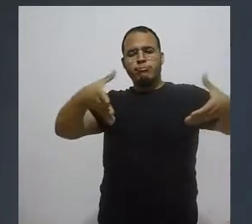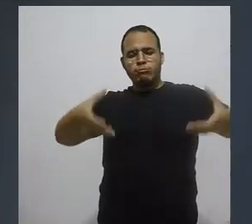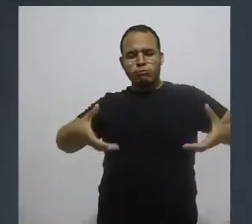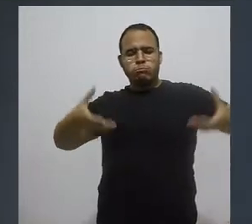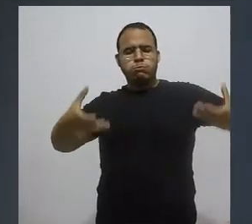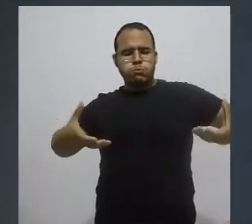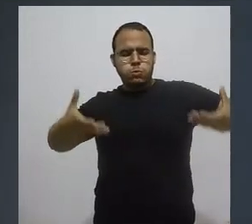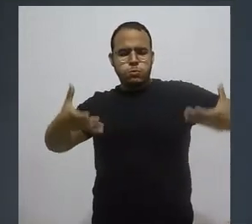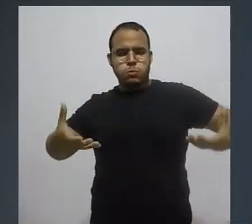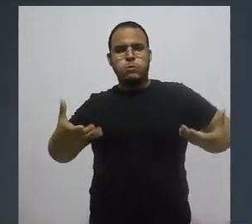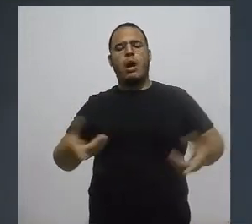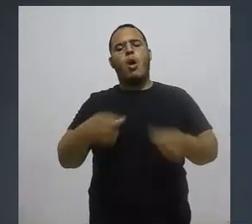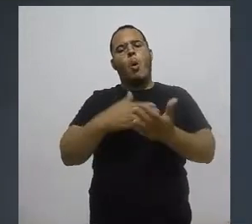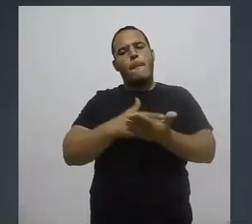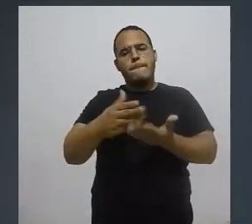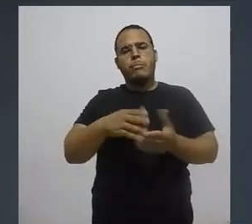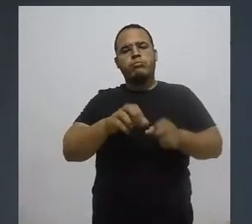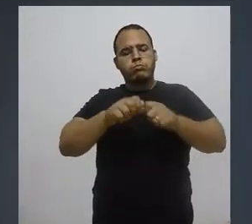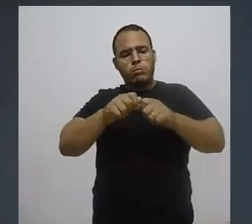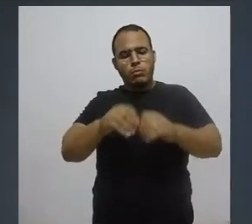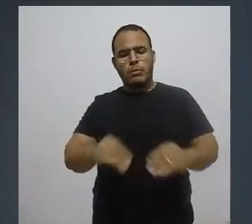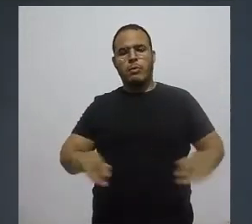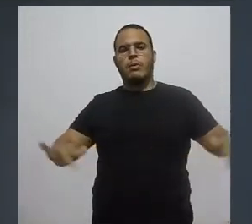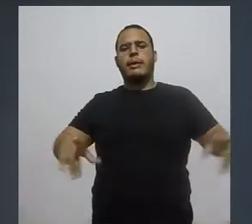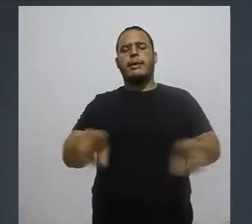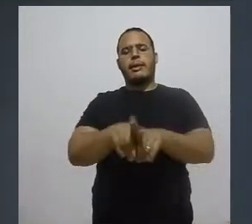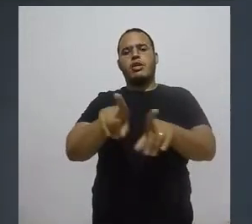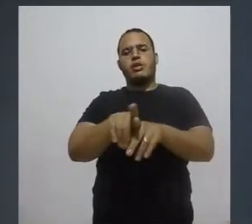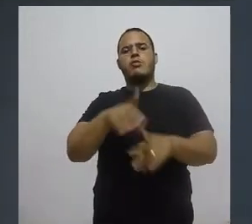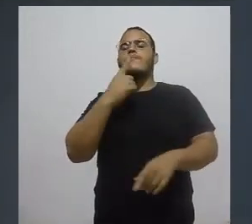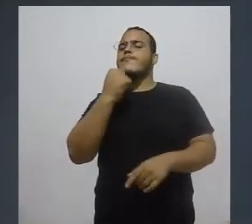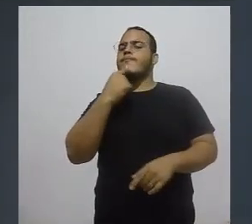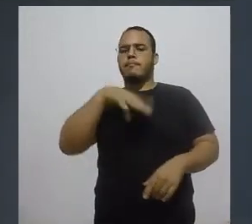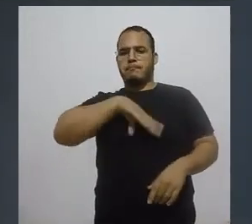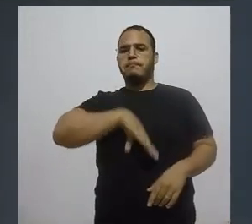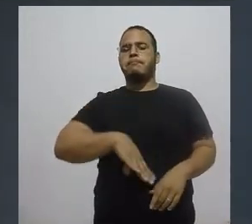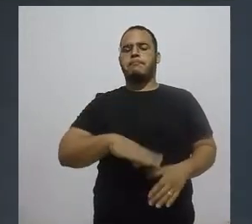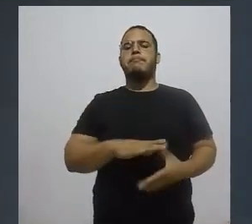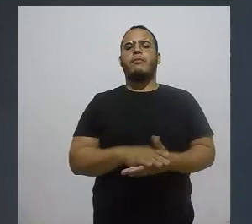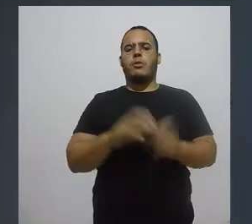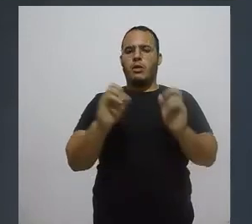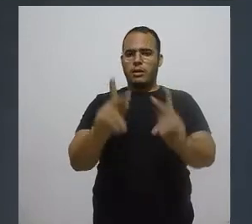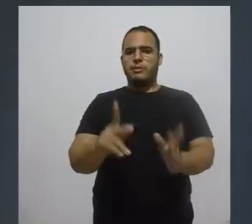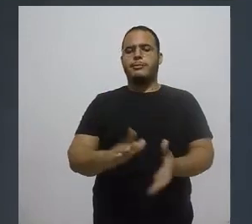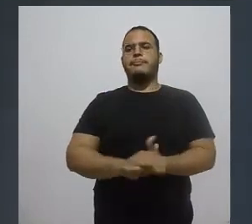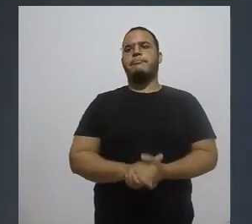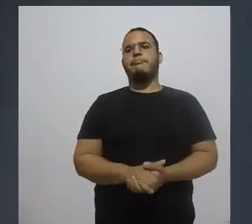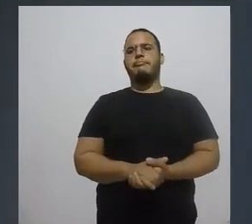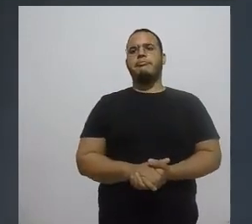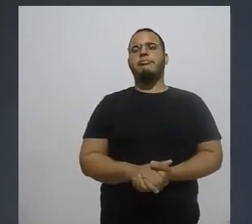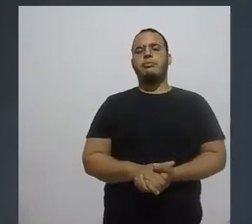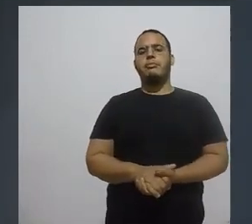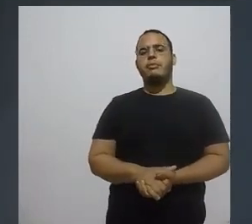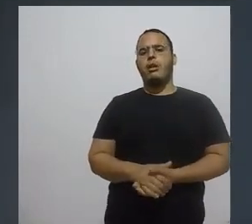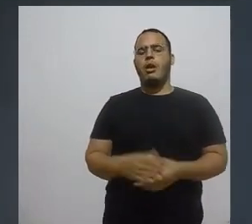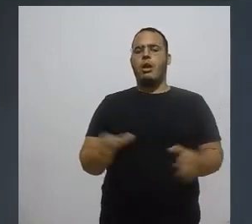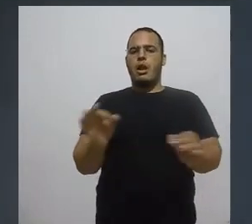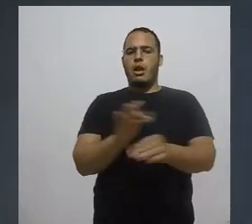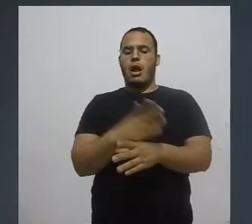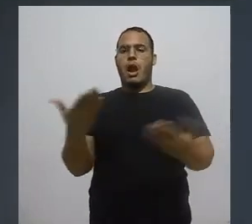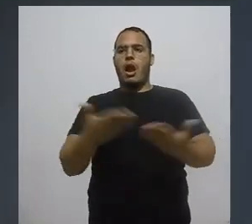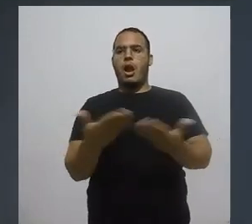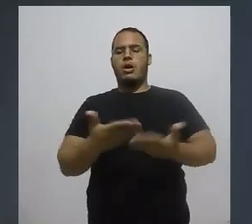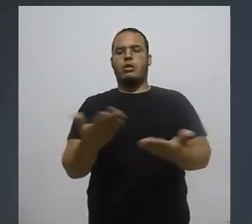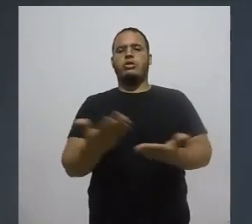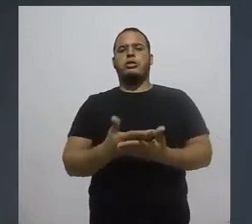ser eliminados quando a mulher chegar no seu período de menstruação, ok? Concluída essa parte, agora a gente